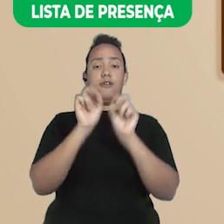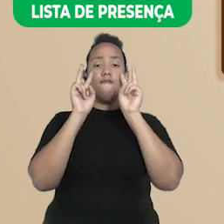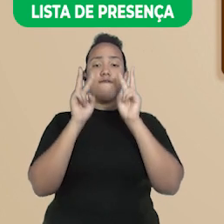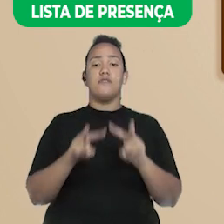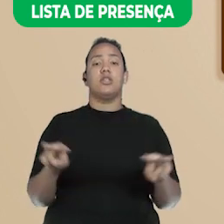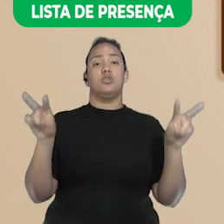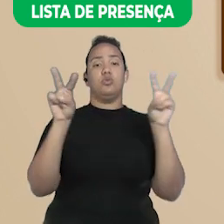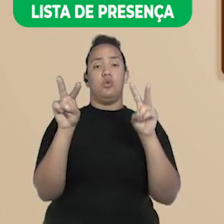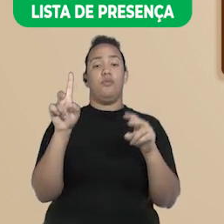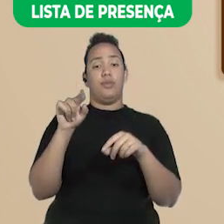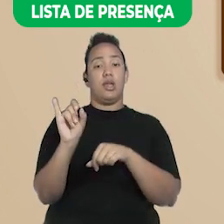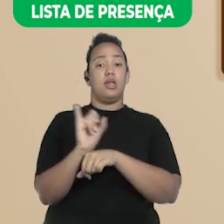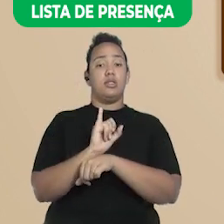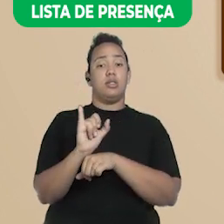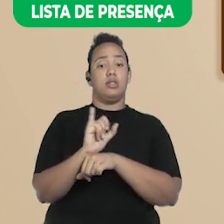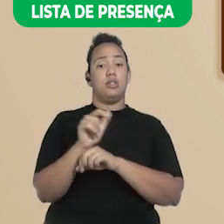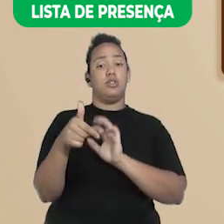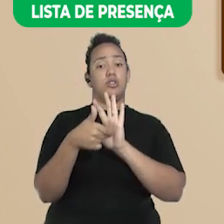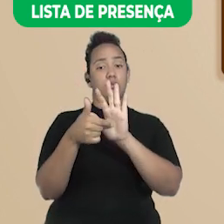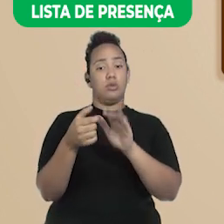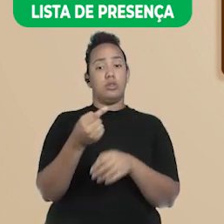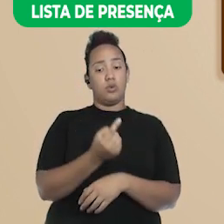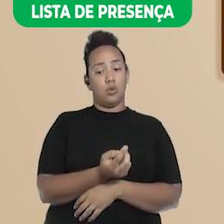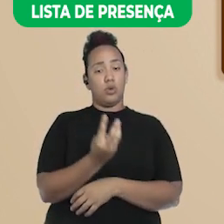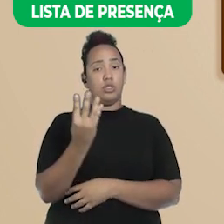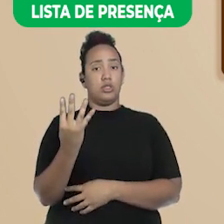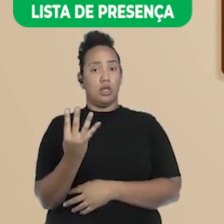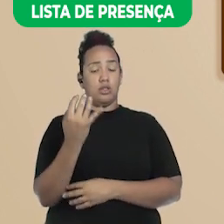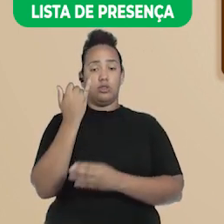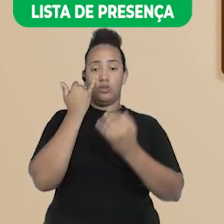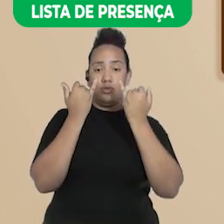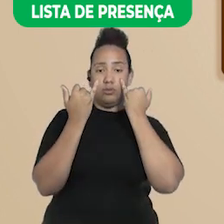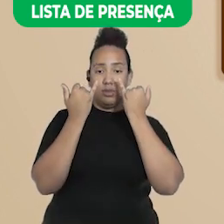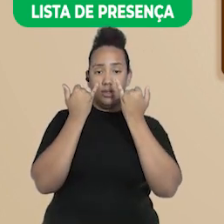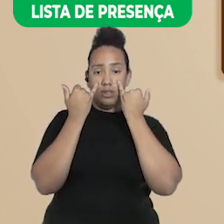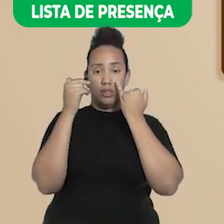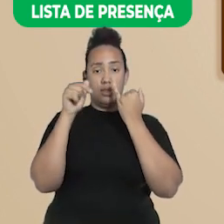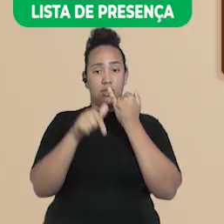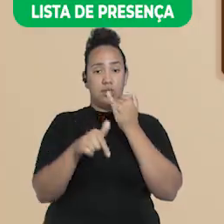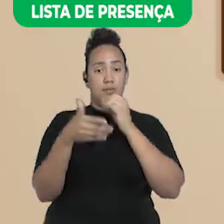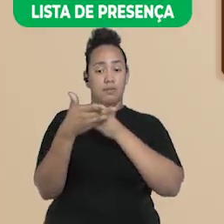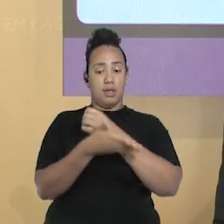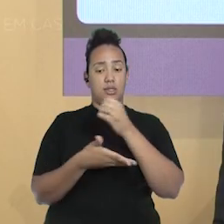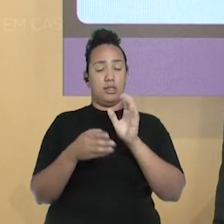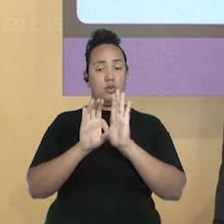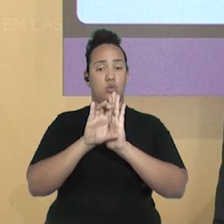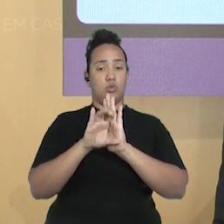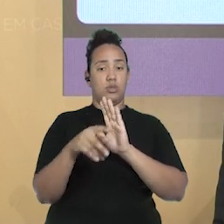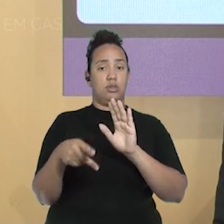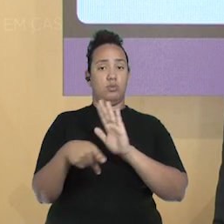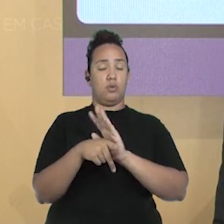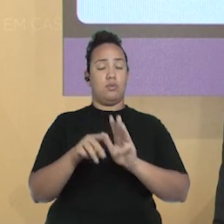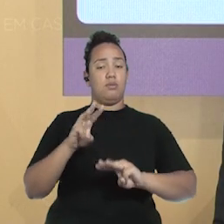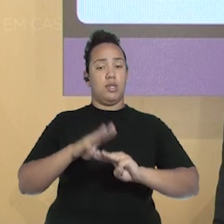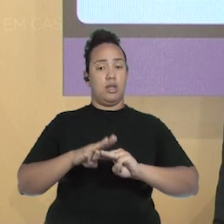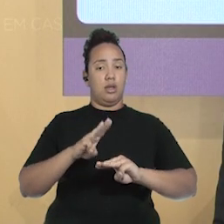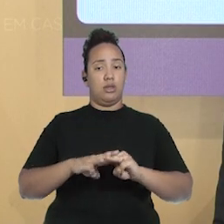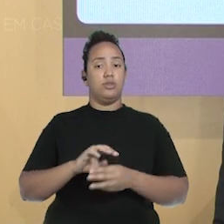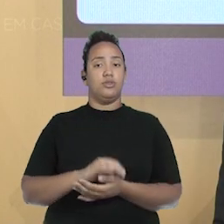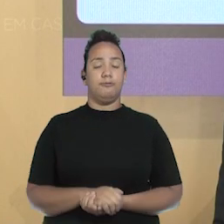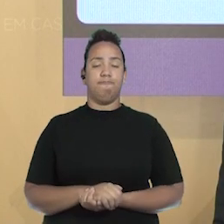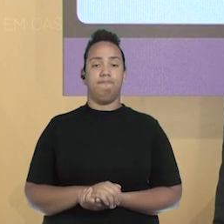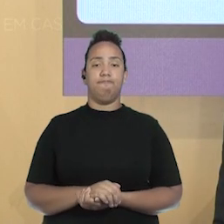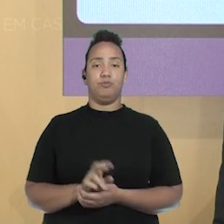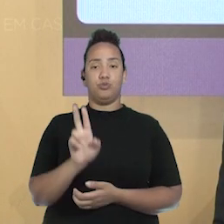quantitativas, qualitativas e ordenadas baseadas em conceitos matemáticos. Através da figura do gráfico,